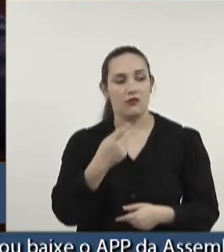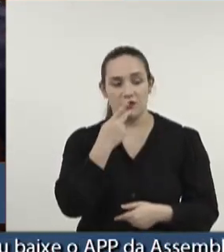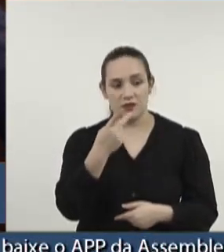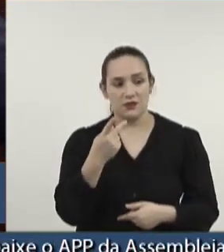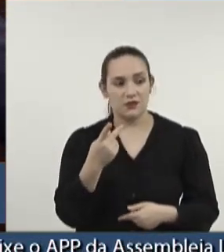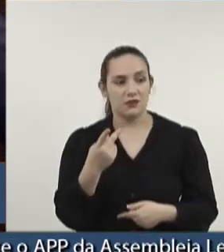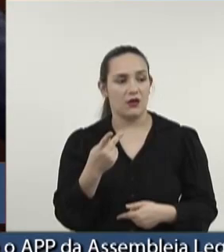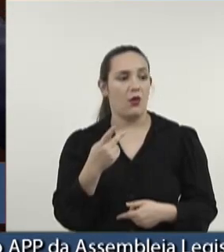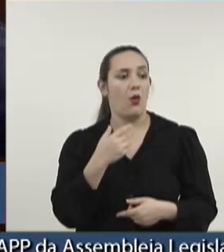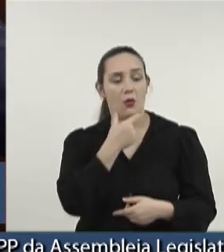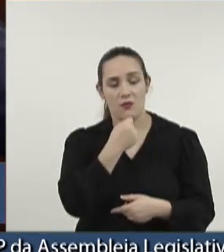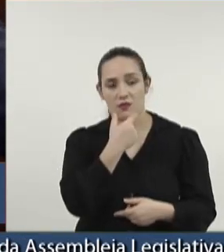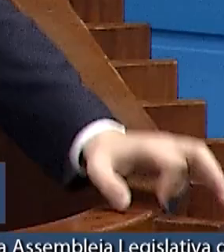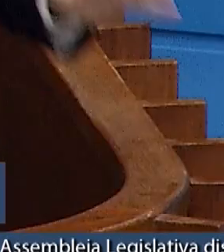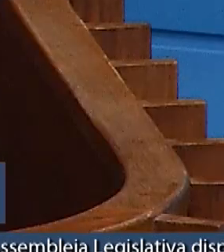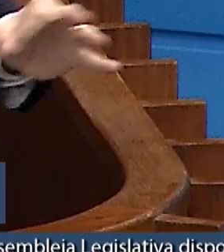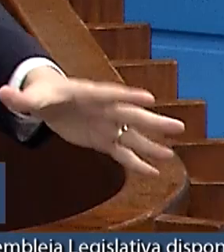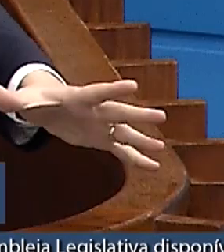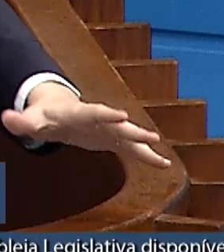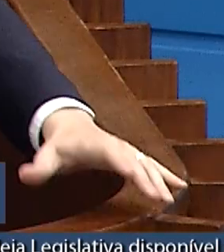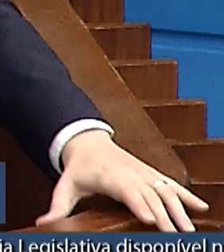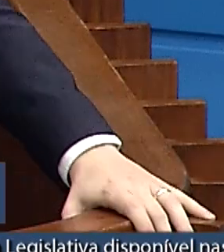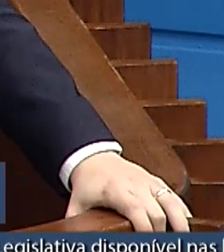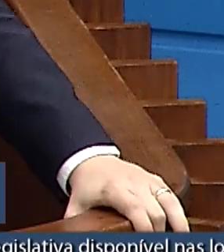qualquer informação